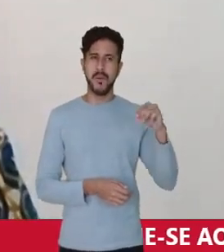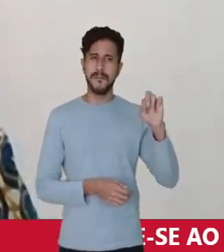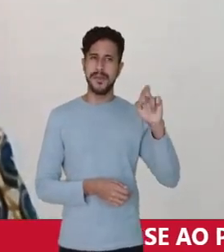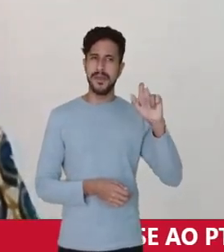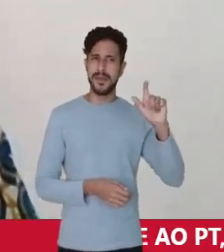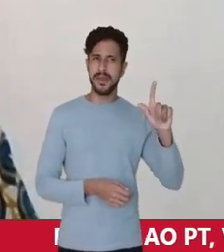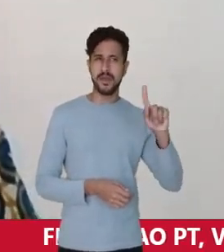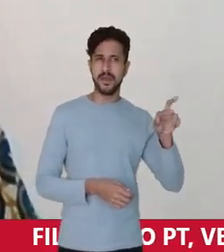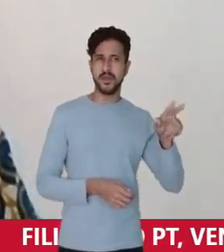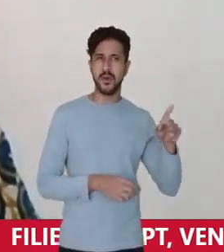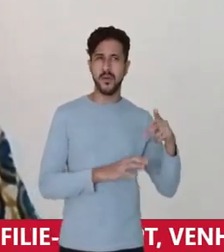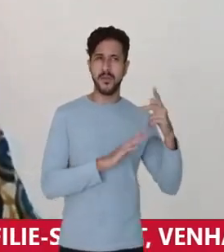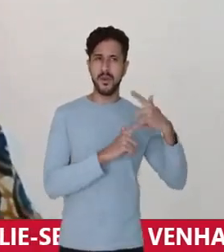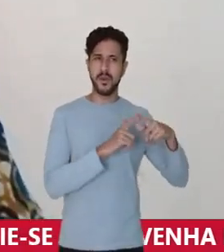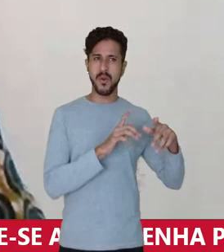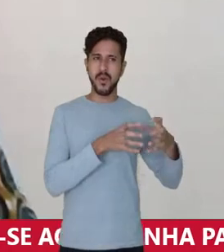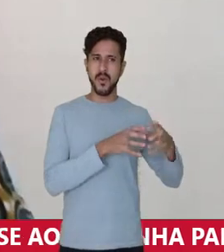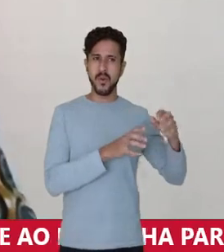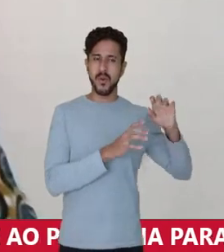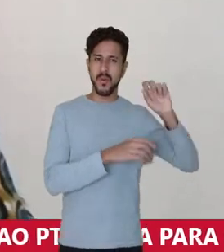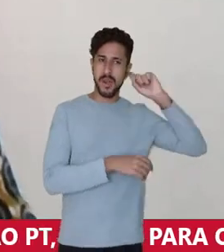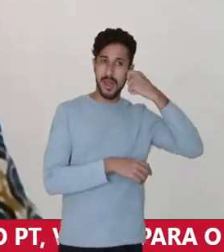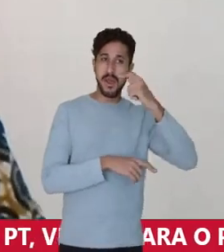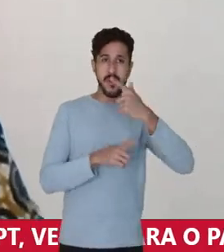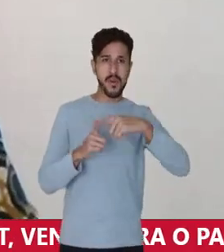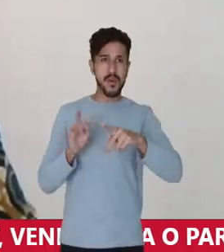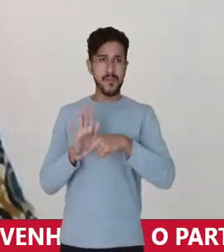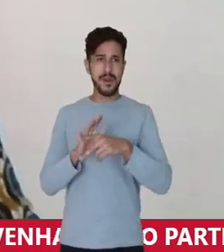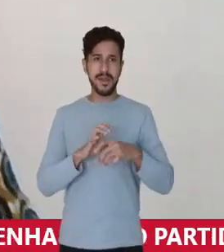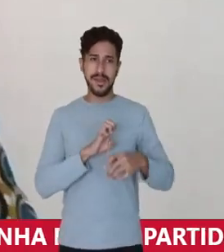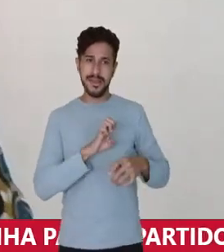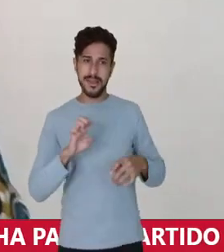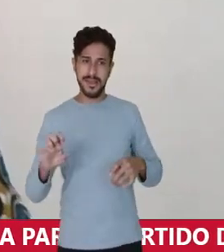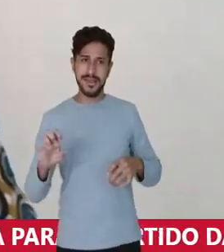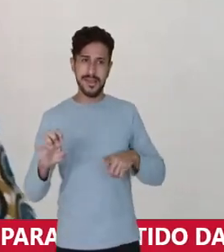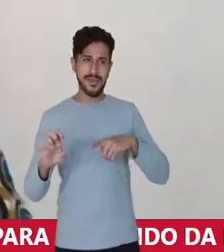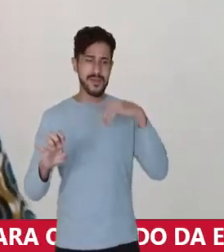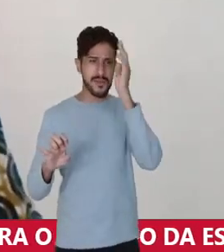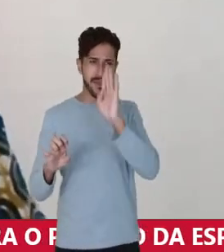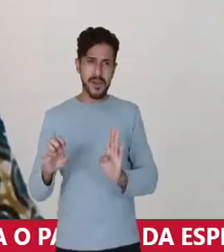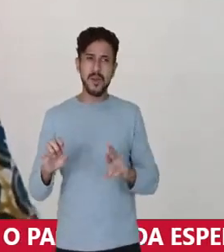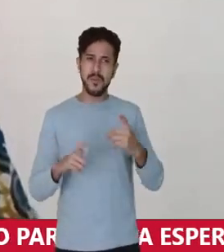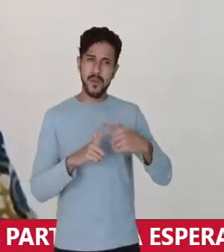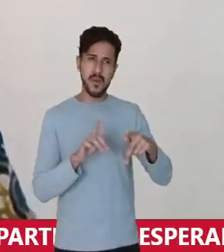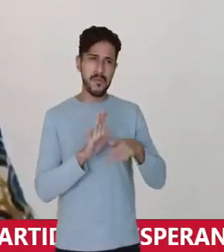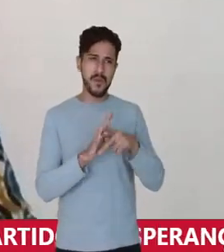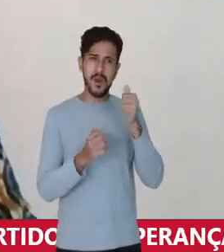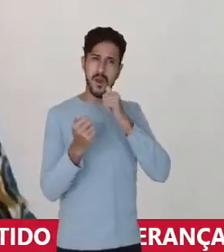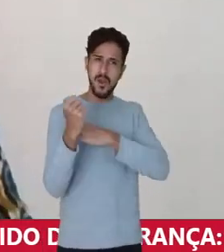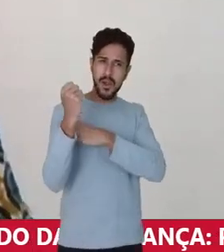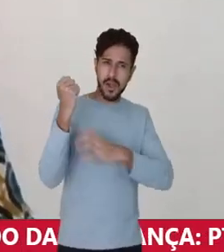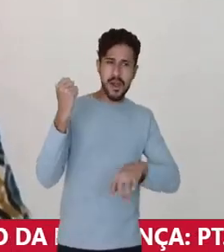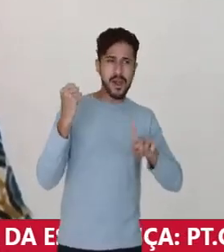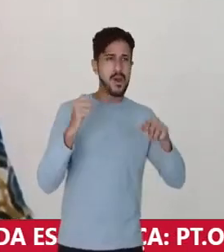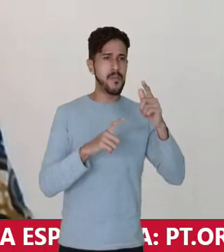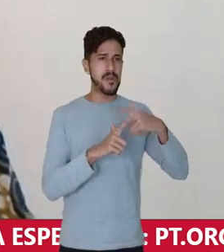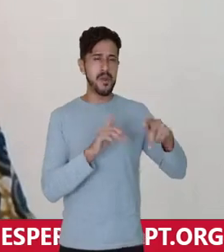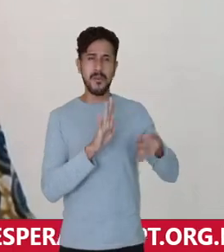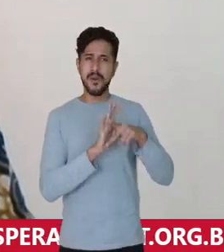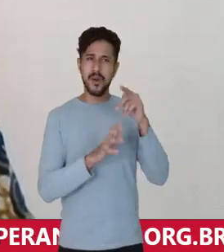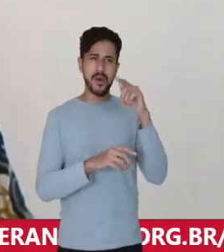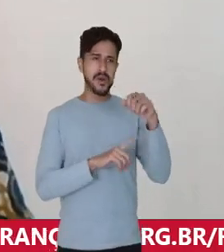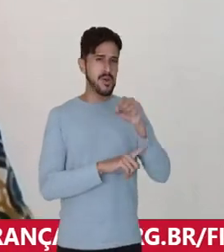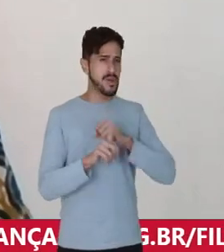é só um problema do movimento negro, mas é um problema da esquerda brasileira, é um problema do movimento feminista, é um problema da